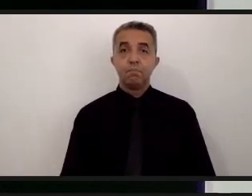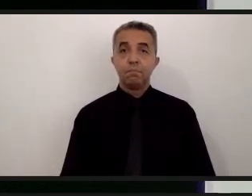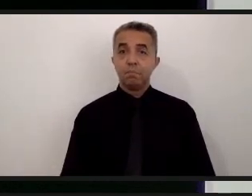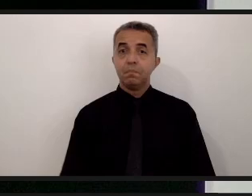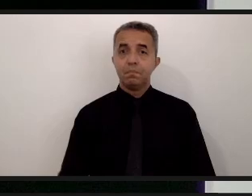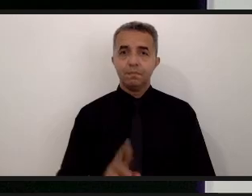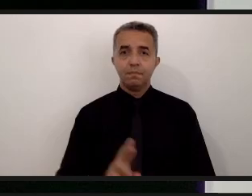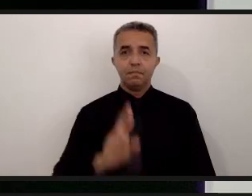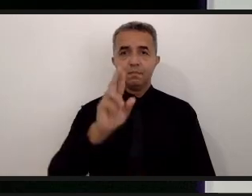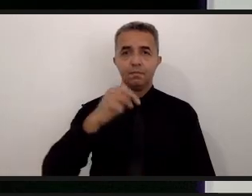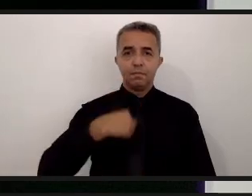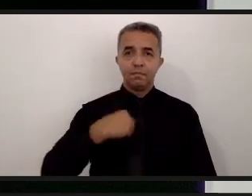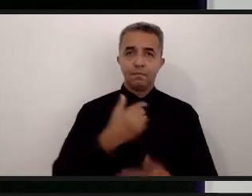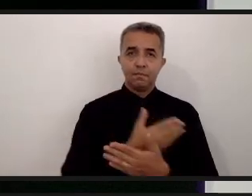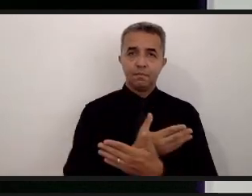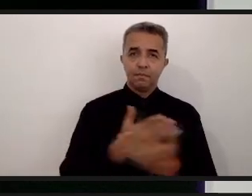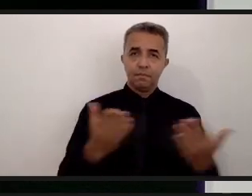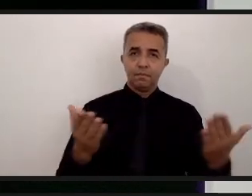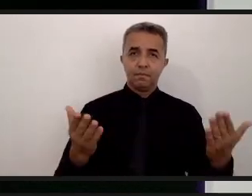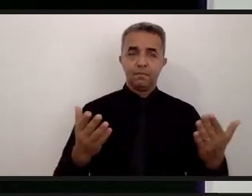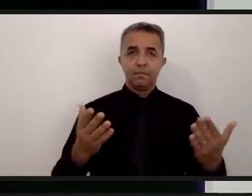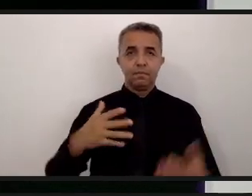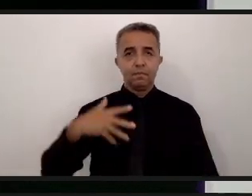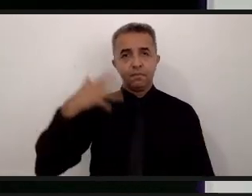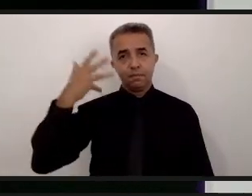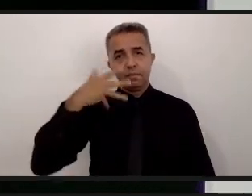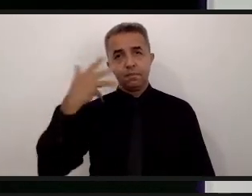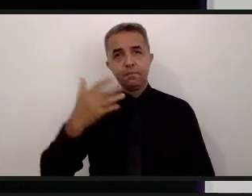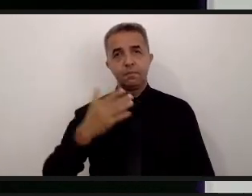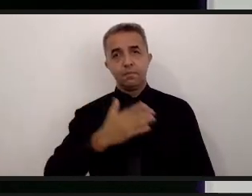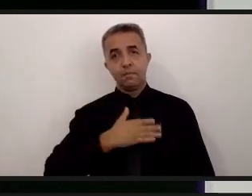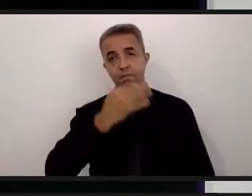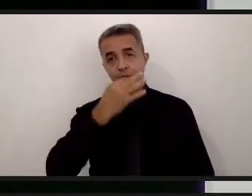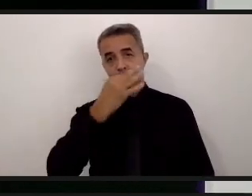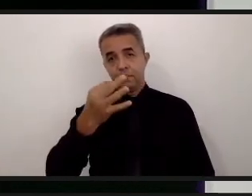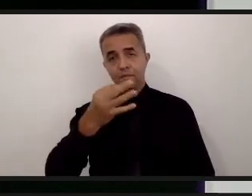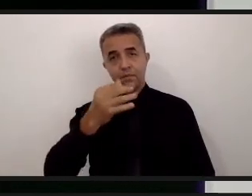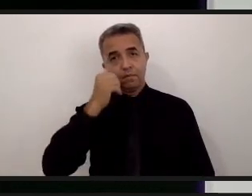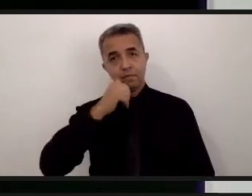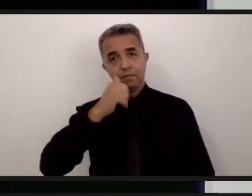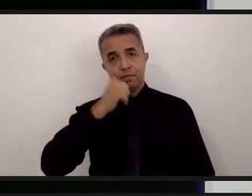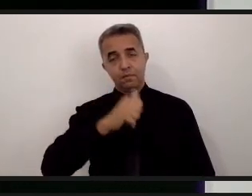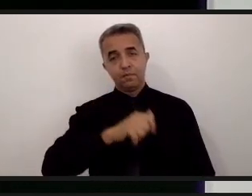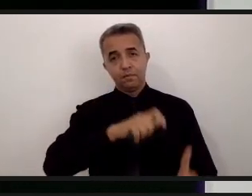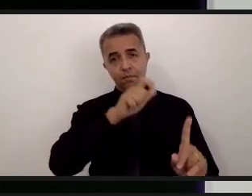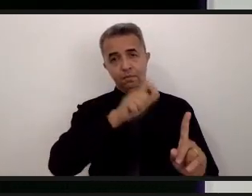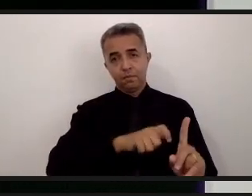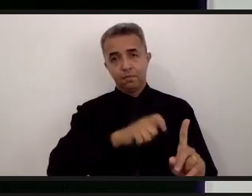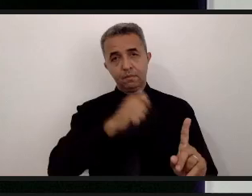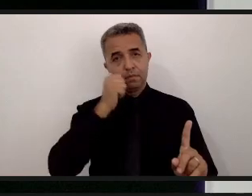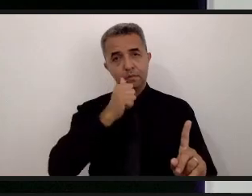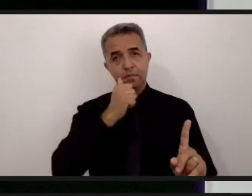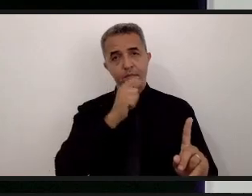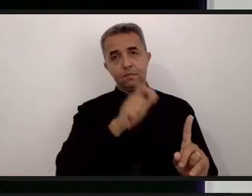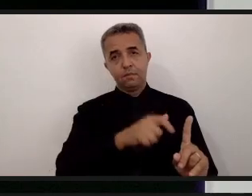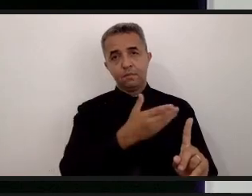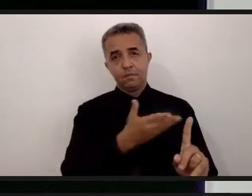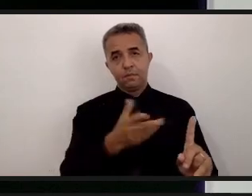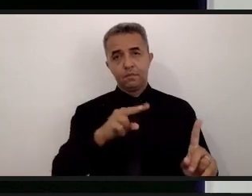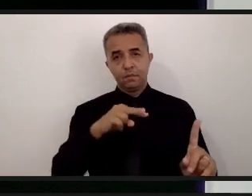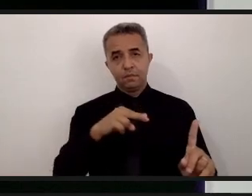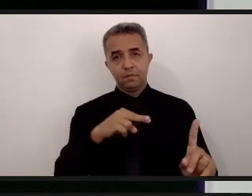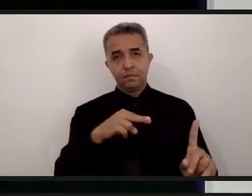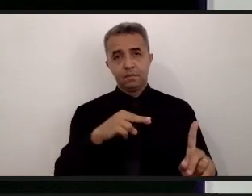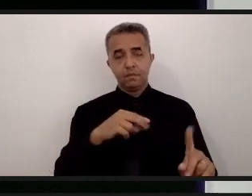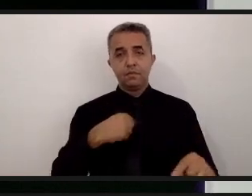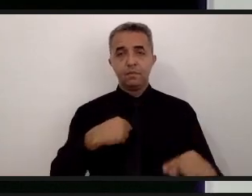responsabilidade estar aqui para falar para vocês um pouquinho sobre a minha visão da mulher, né? Obviamente que é uma visão bastante bíblica,